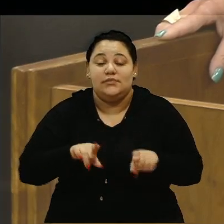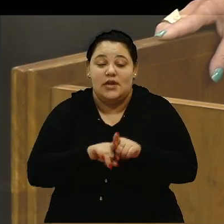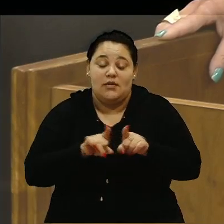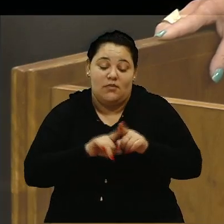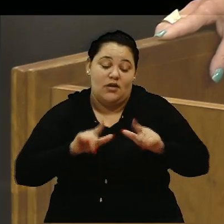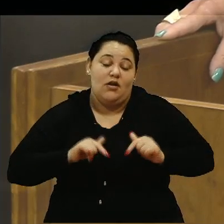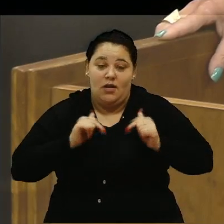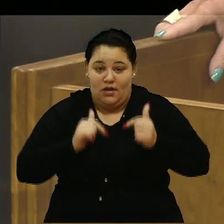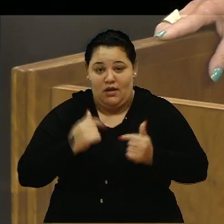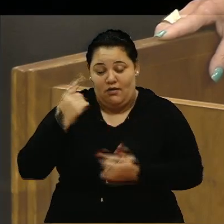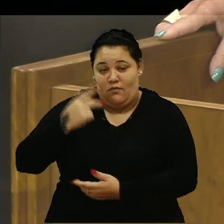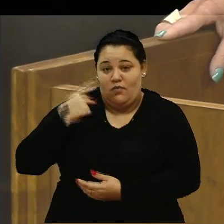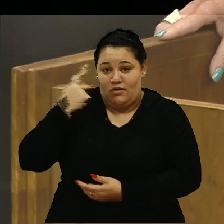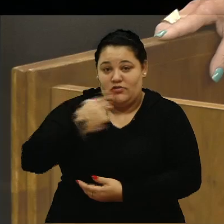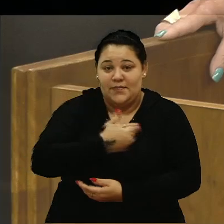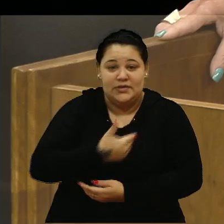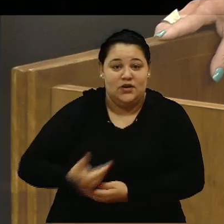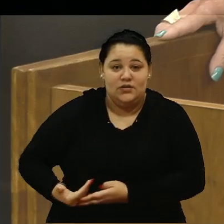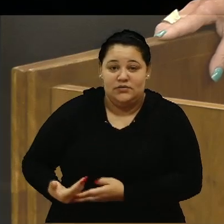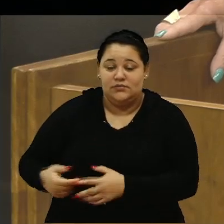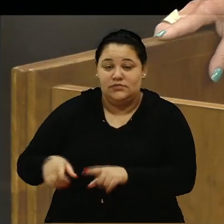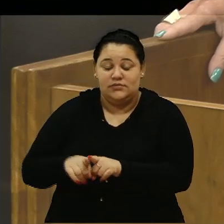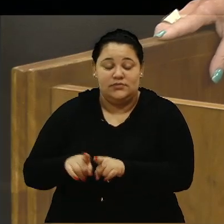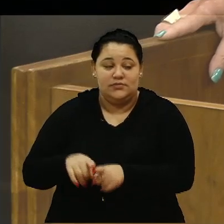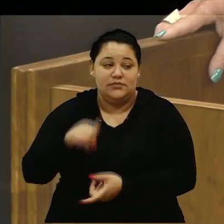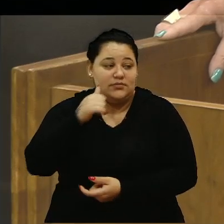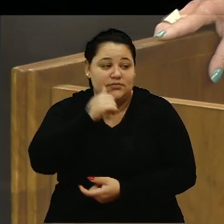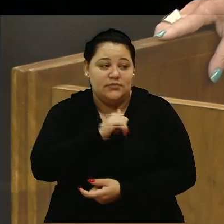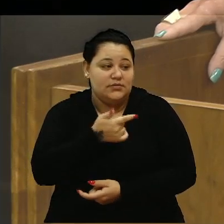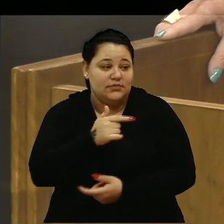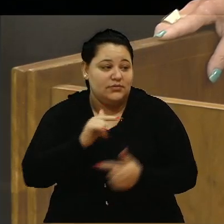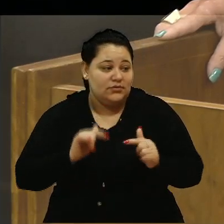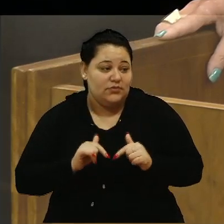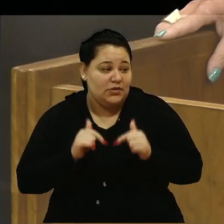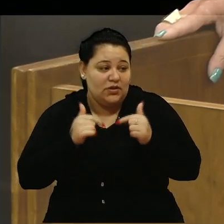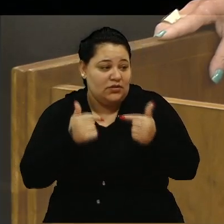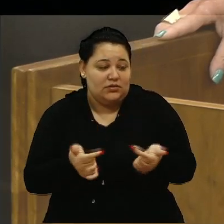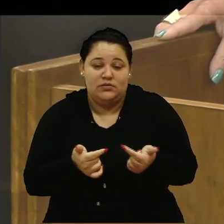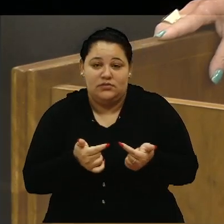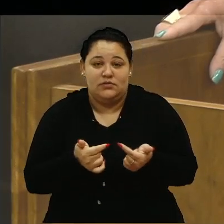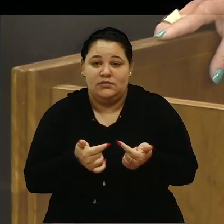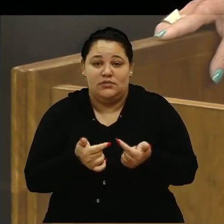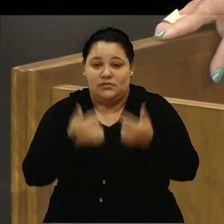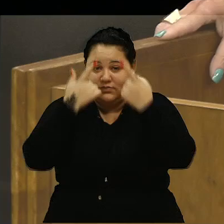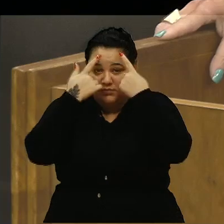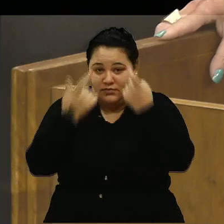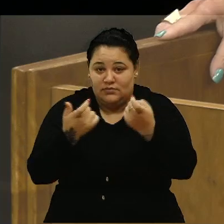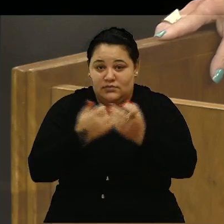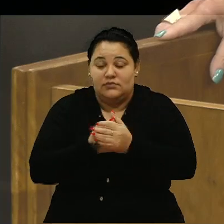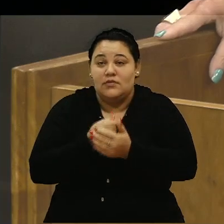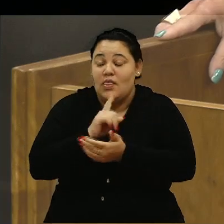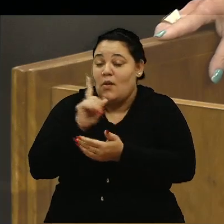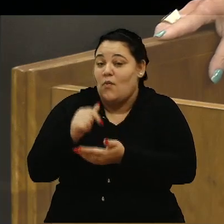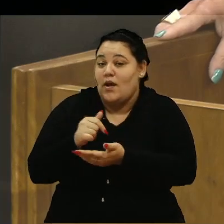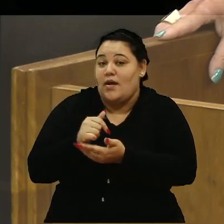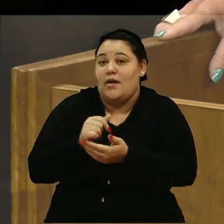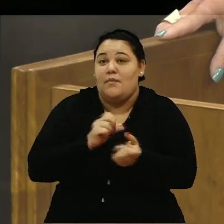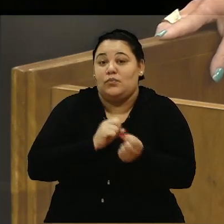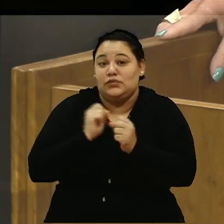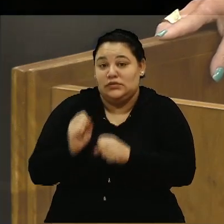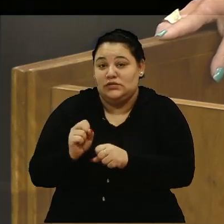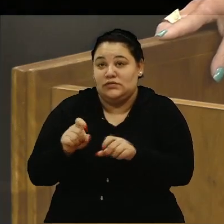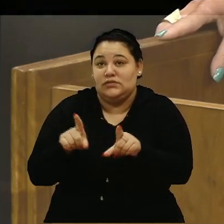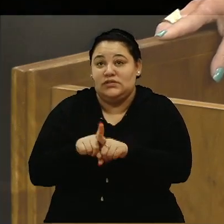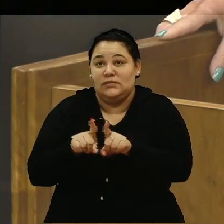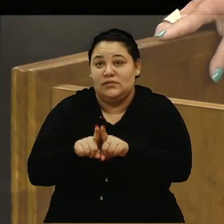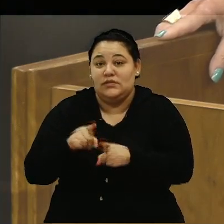públicas para as mulheres não chegarem a esse ponto da violência. Então, não é possível que a gente fale só